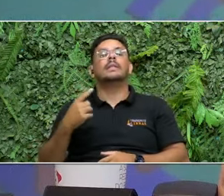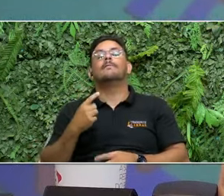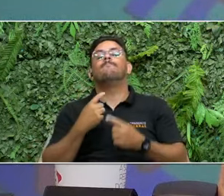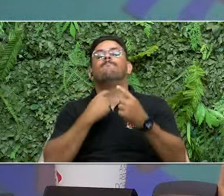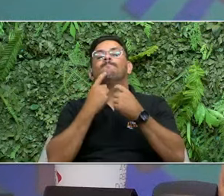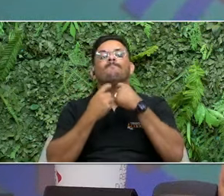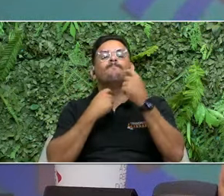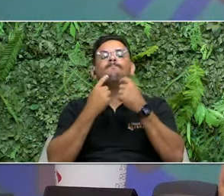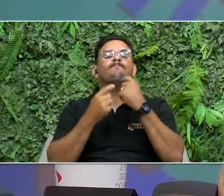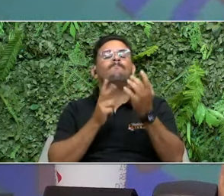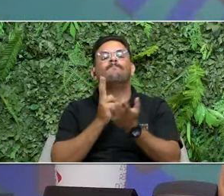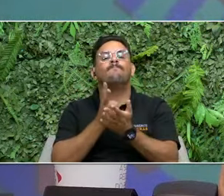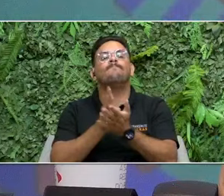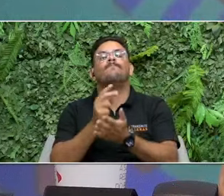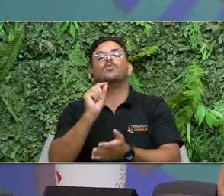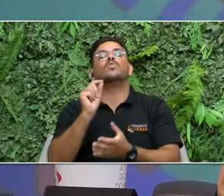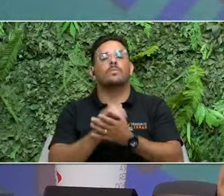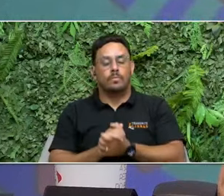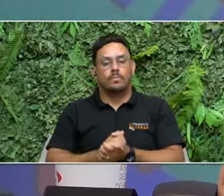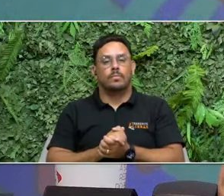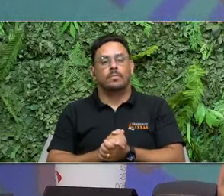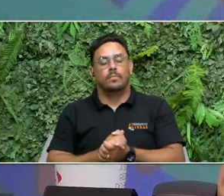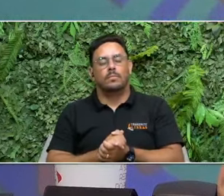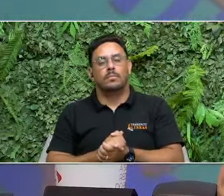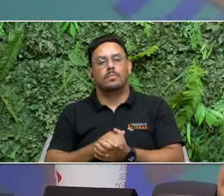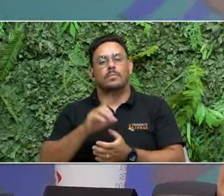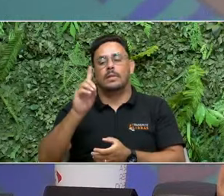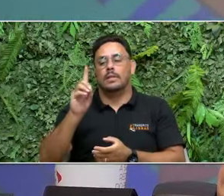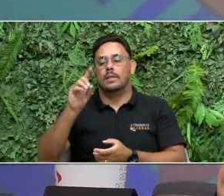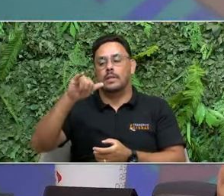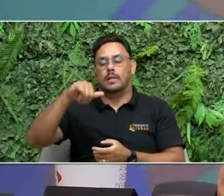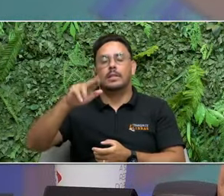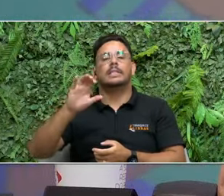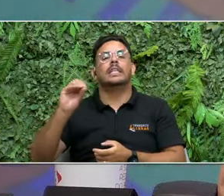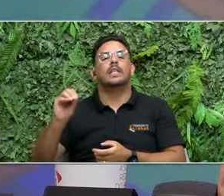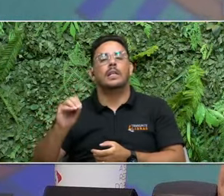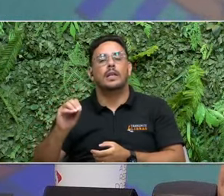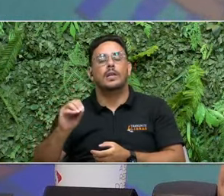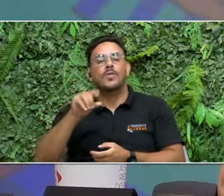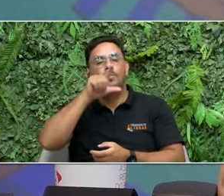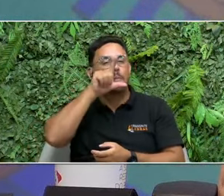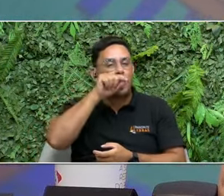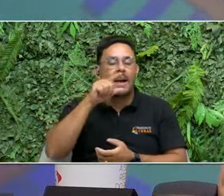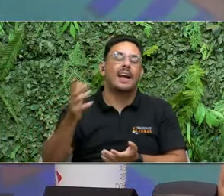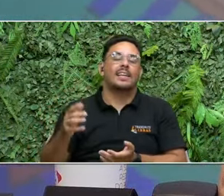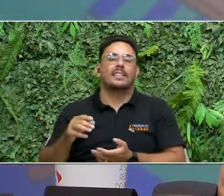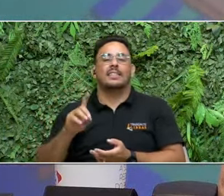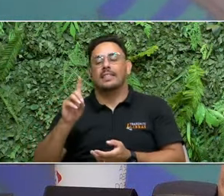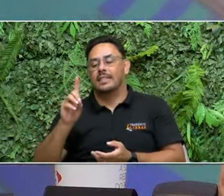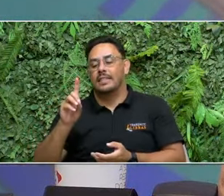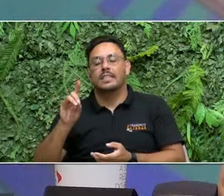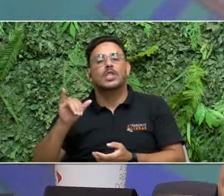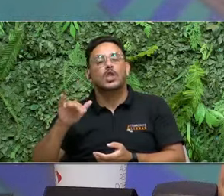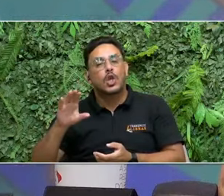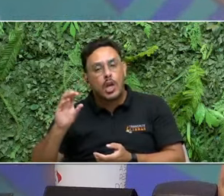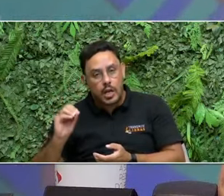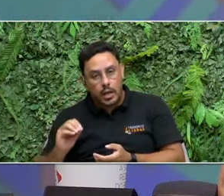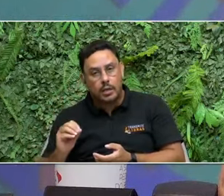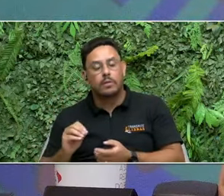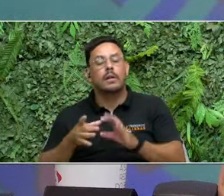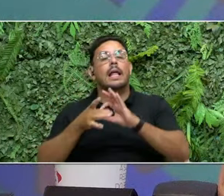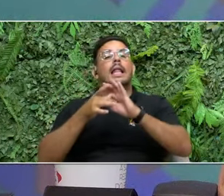né permanece é a seguinte é de Neno é papagaio de Neno tá totalmente liberado pelo